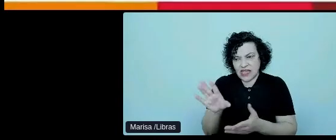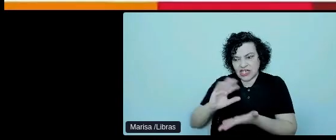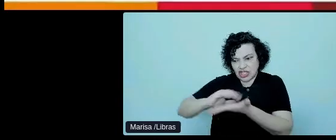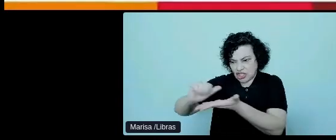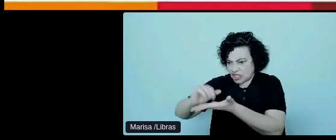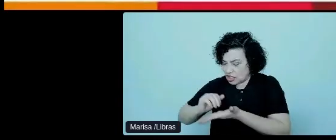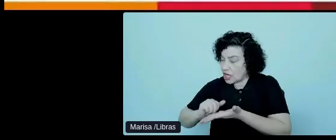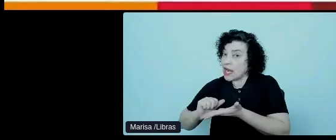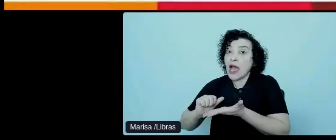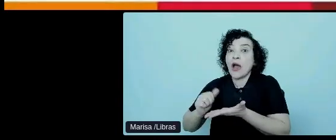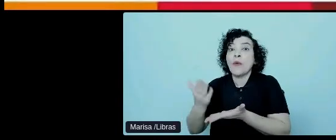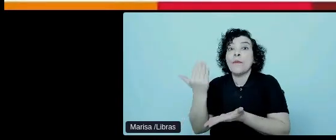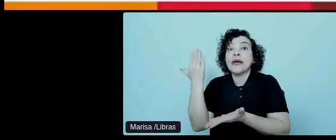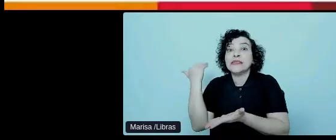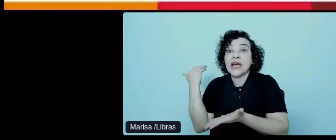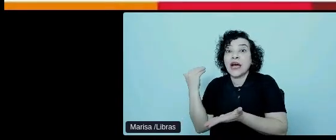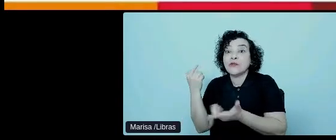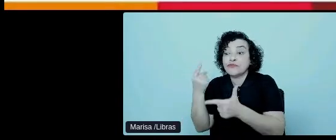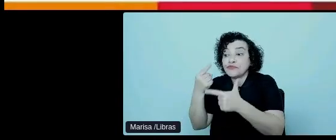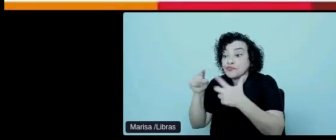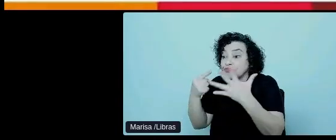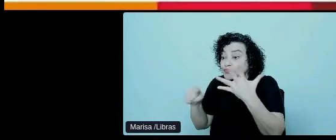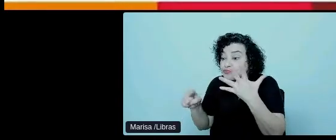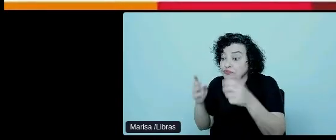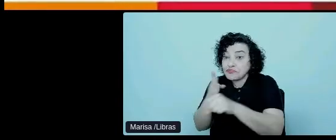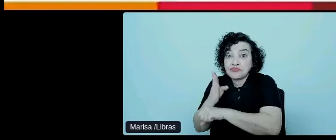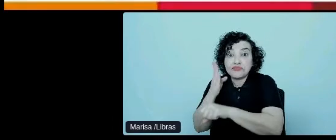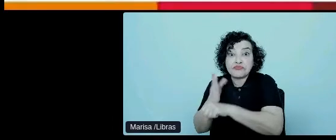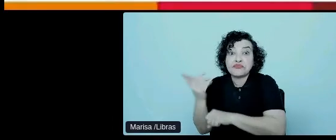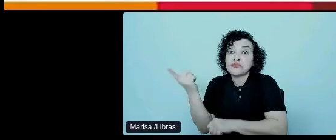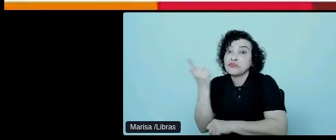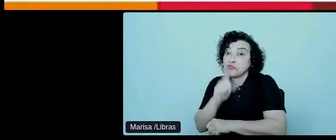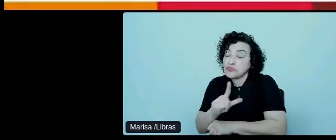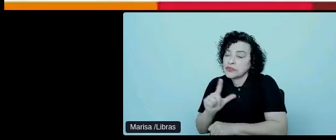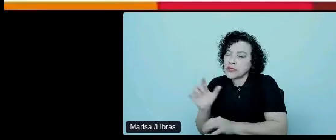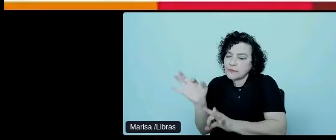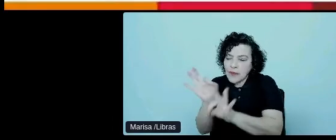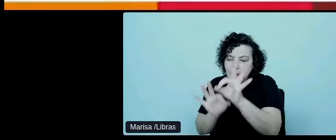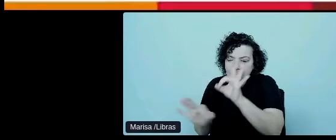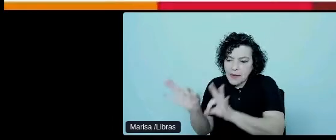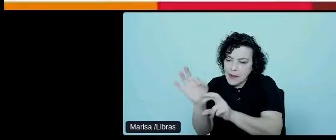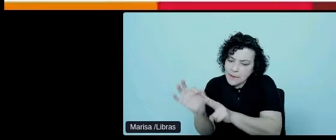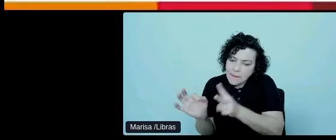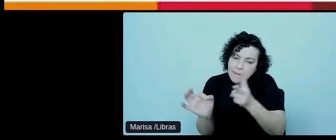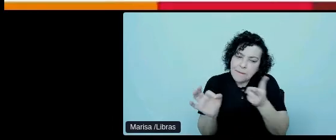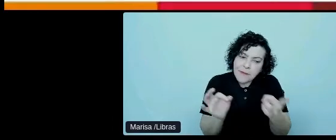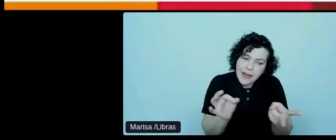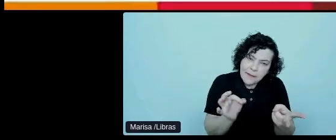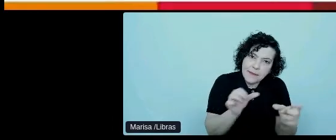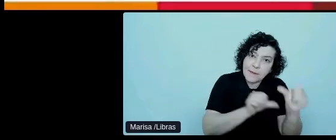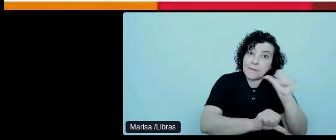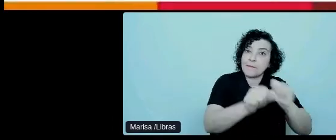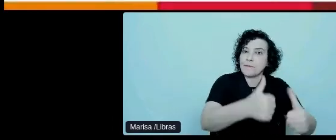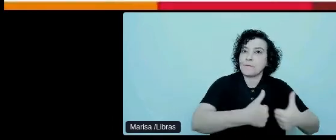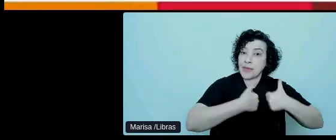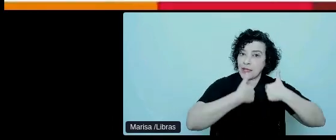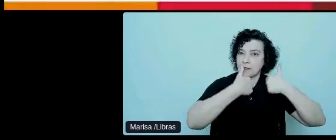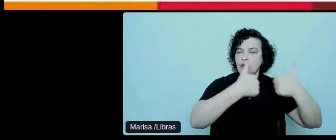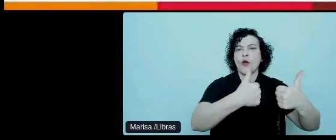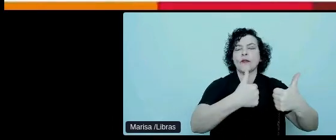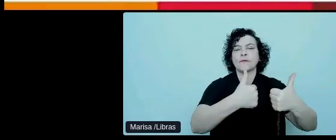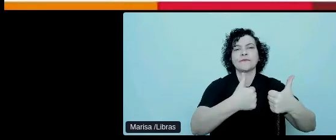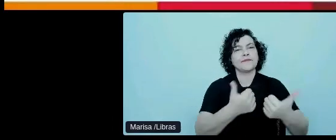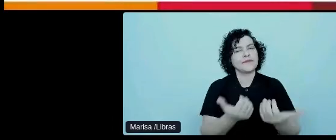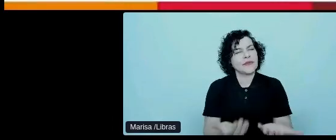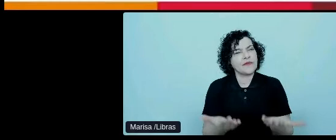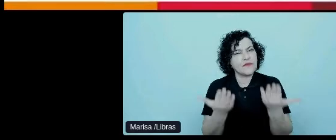para cá e fazer esse documento ser melhor. E qual que foi a motivação desse pessoal? Se vocês forem